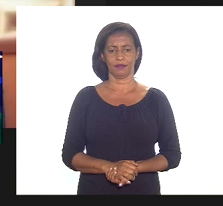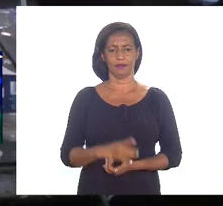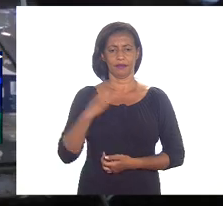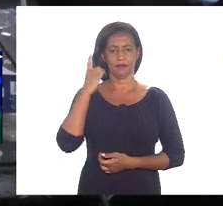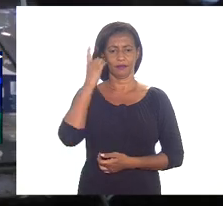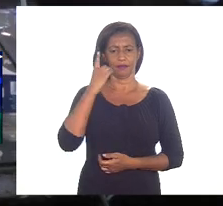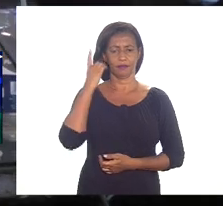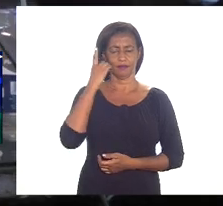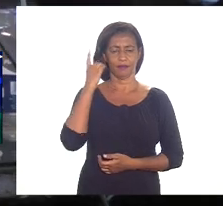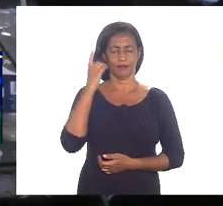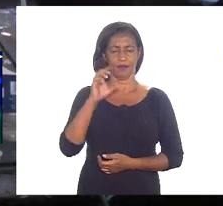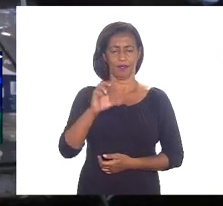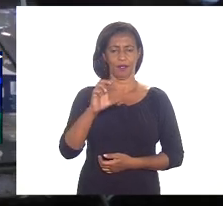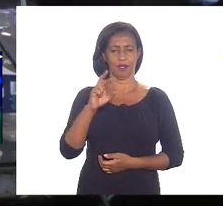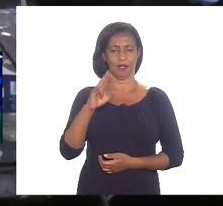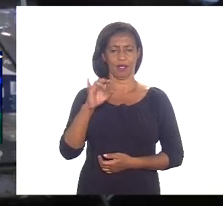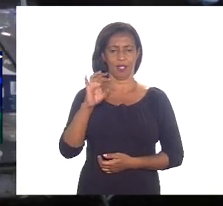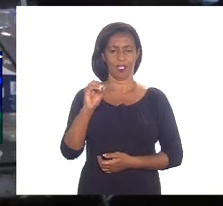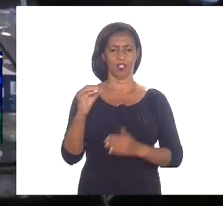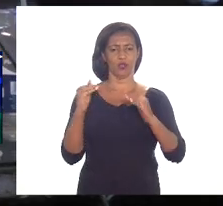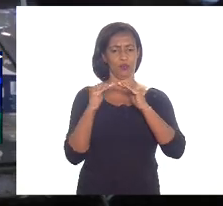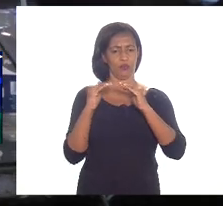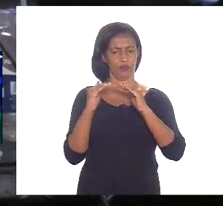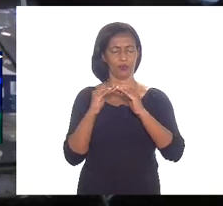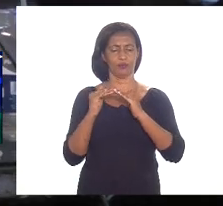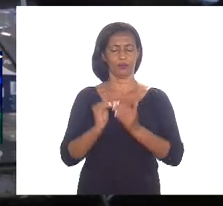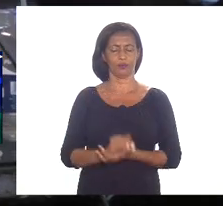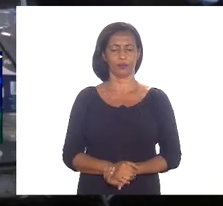Deputado Cristo favorável